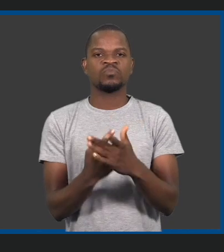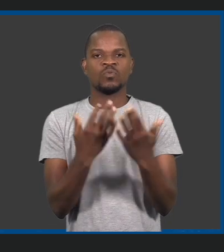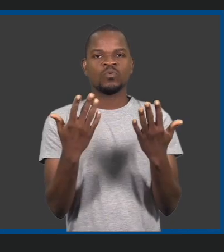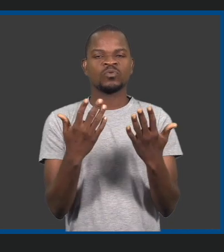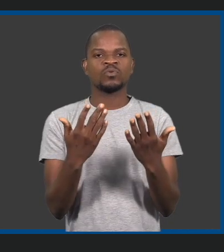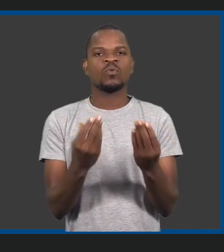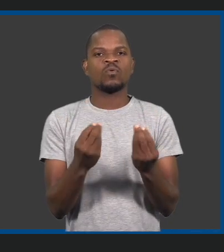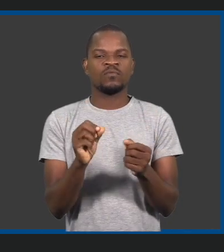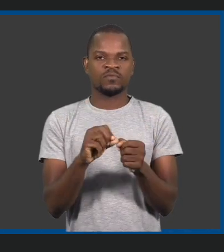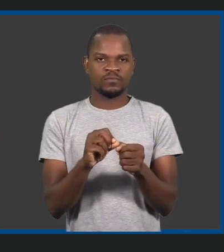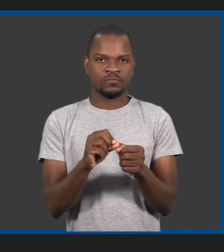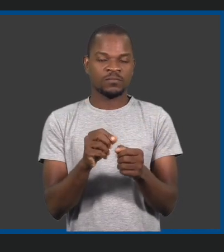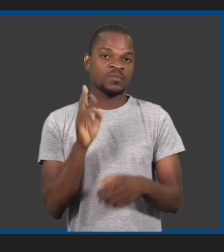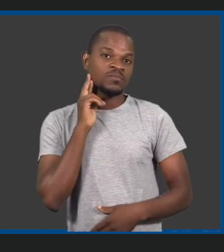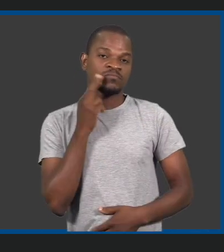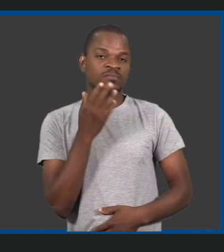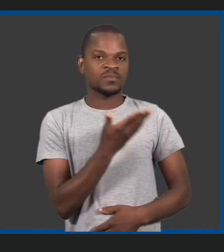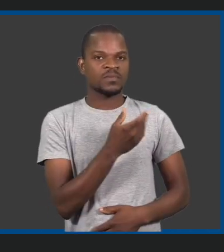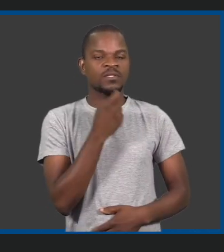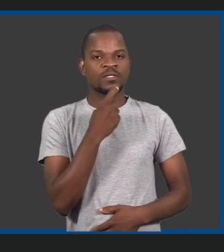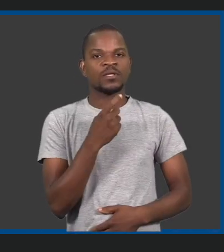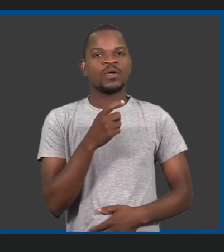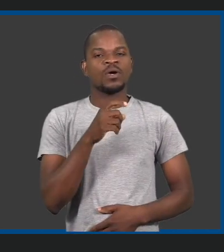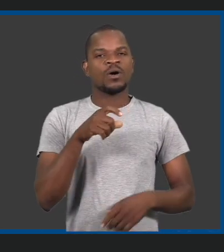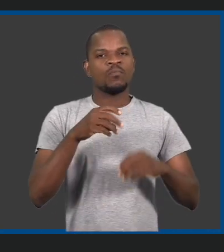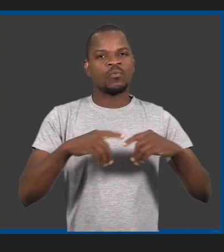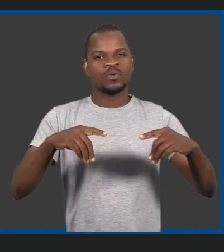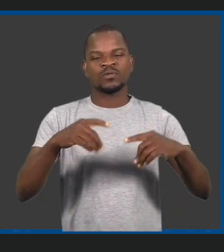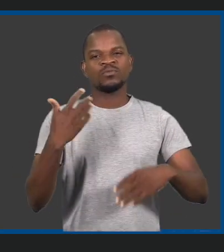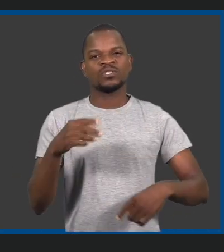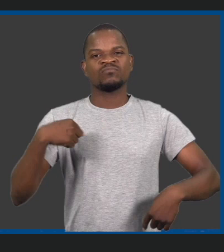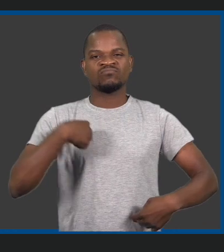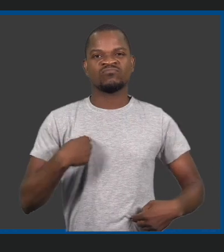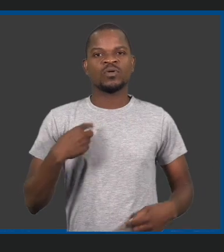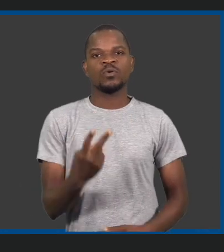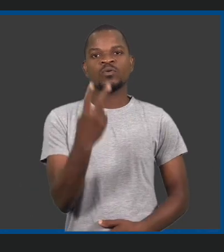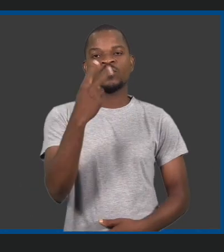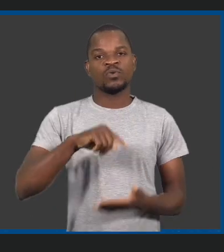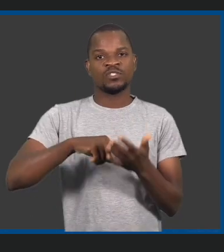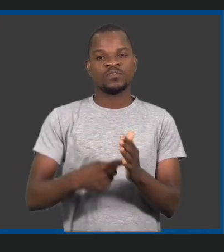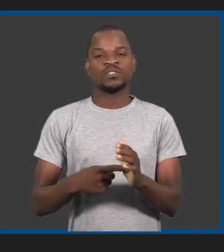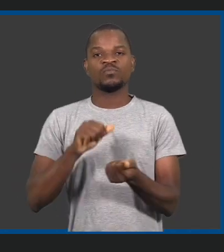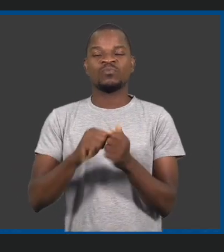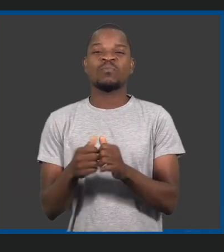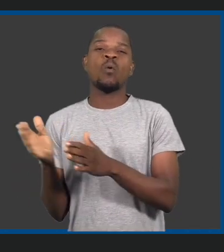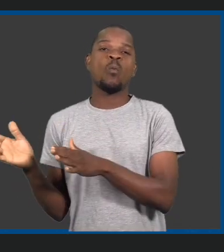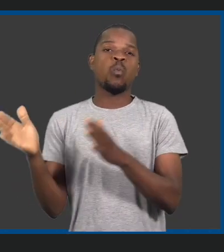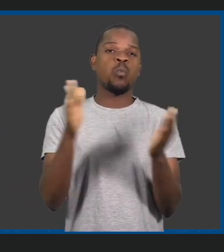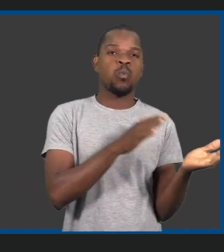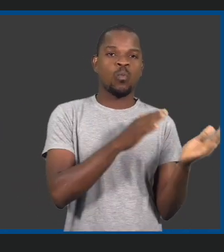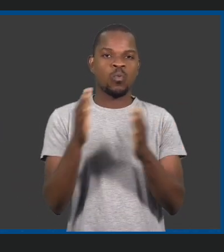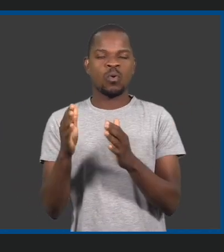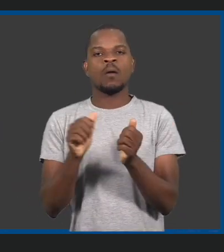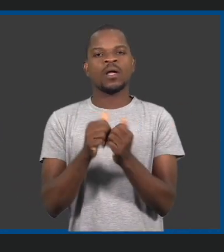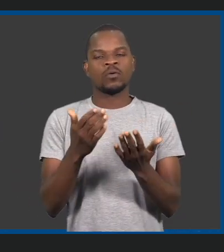houve mais incidência desse ciclone? A população moçambicana afetada, como devem saber, foi afetada pelo Idai e também pelo Kenner,